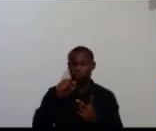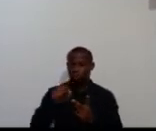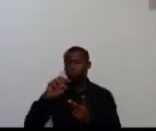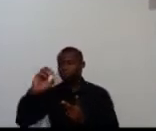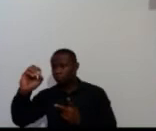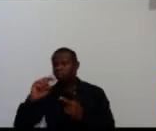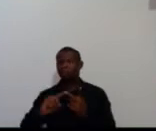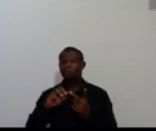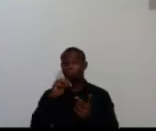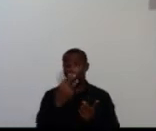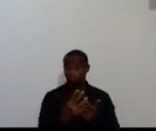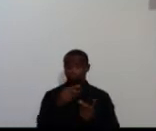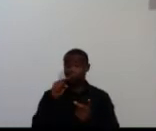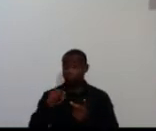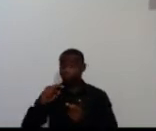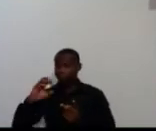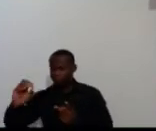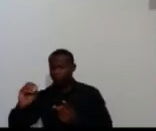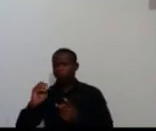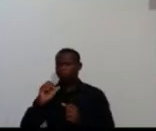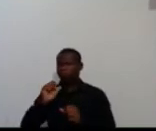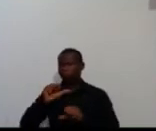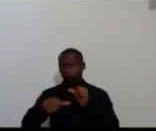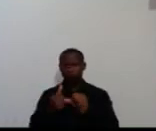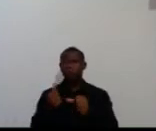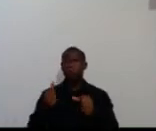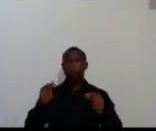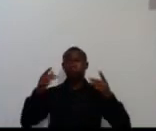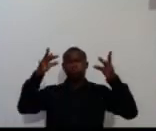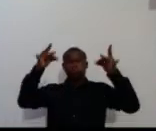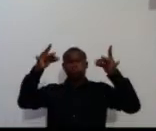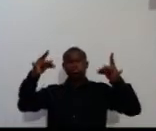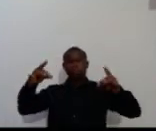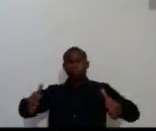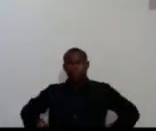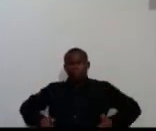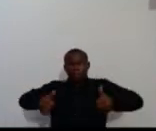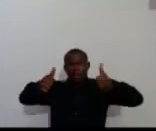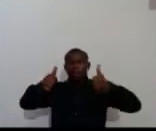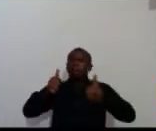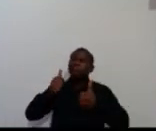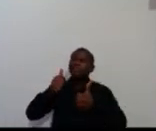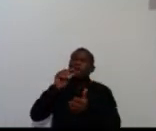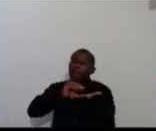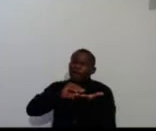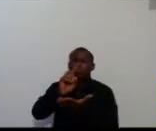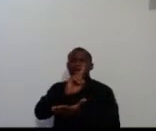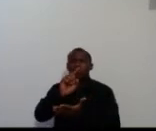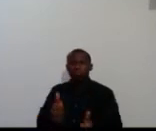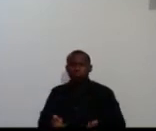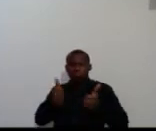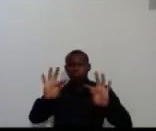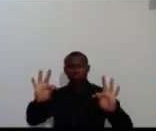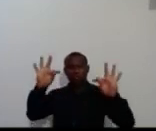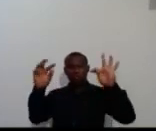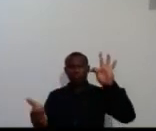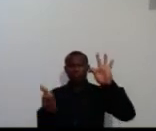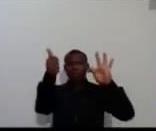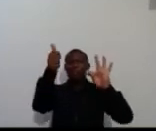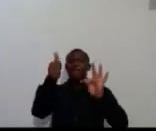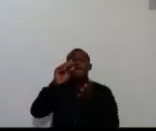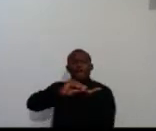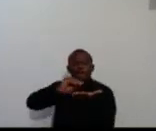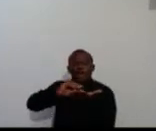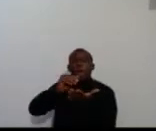estruturado. Afinal de contas, a gente já passou por essa fase. Então, quando a gente passa pela fase, a gente já consegue dizer, ó, era assim, era assado. Mas muitos teóricos